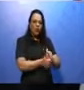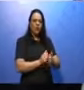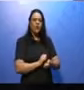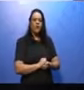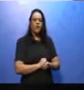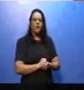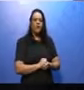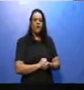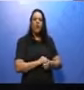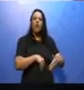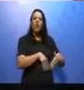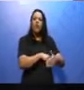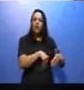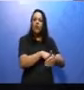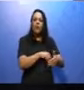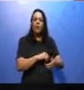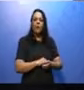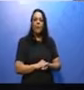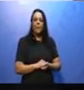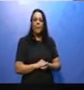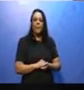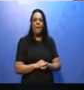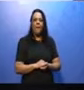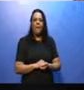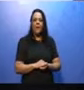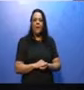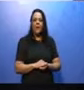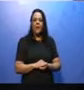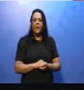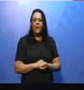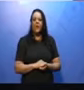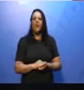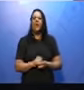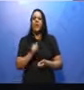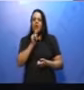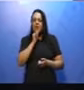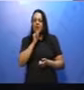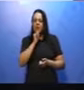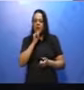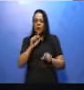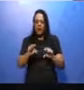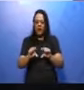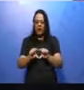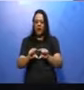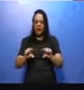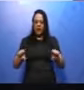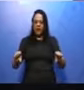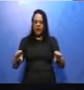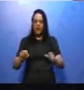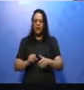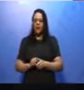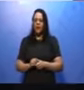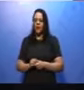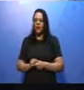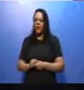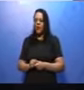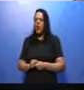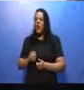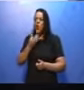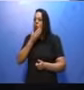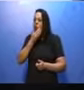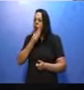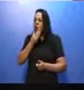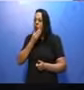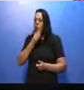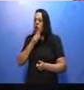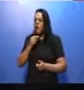os jogadores de futebol que são iniciantes. Pessoal, outra